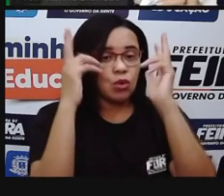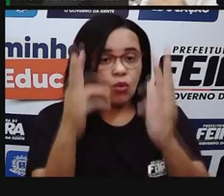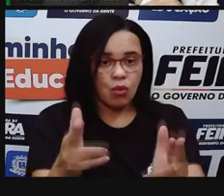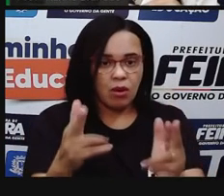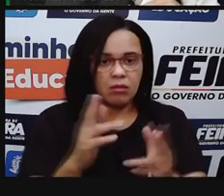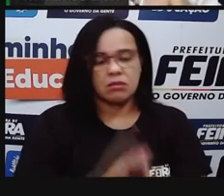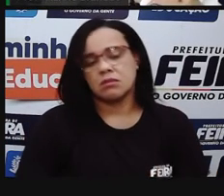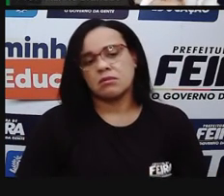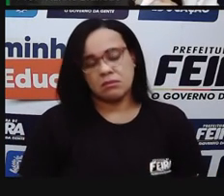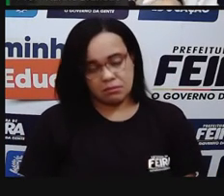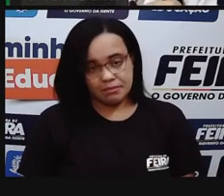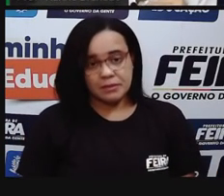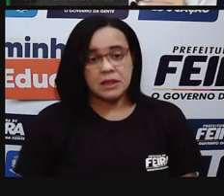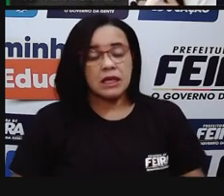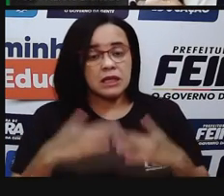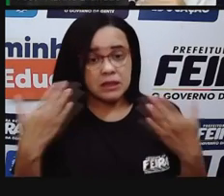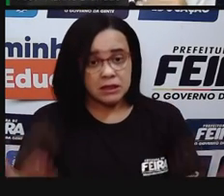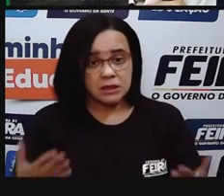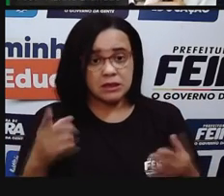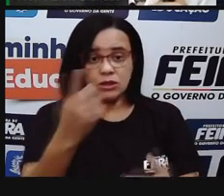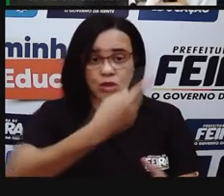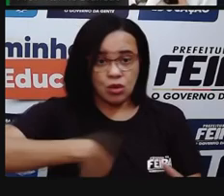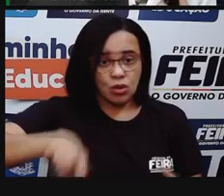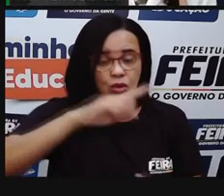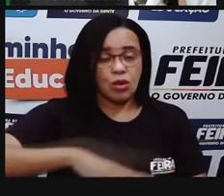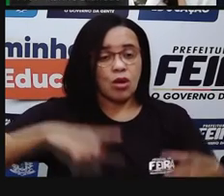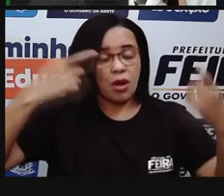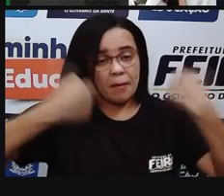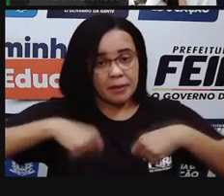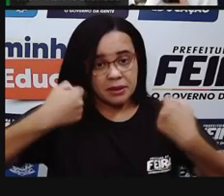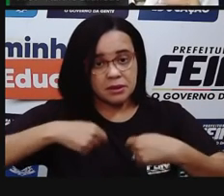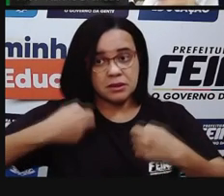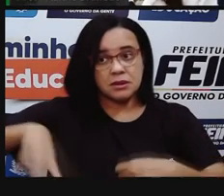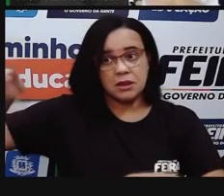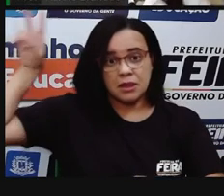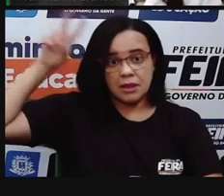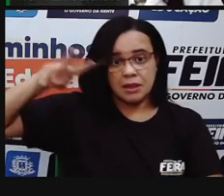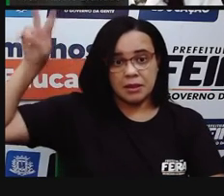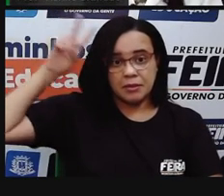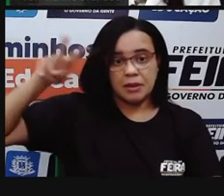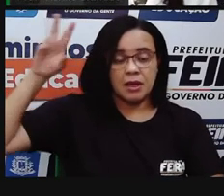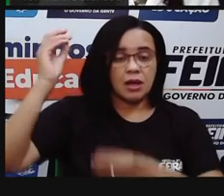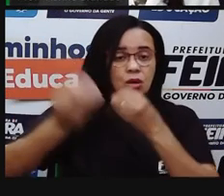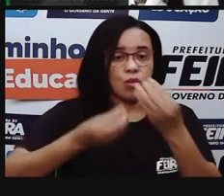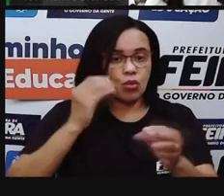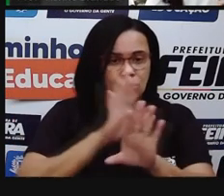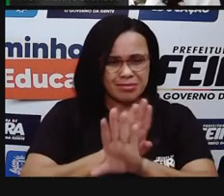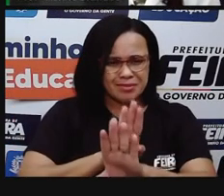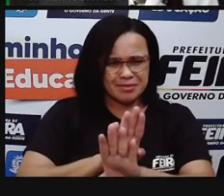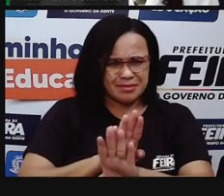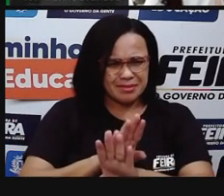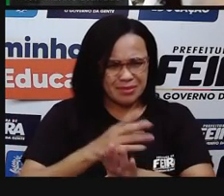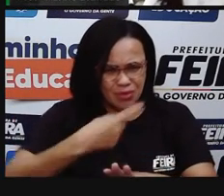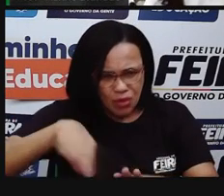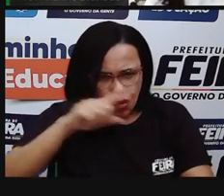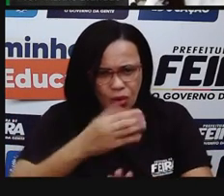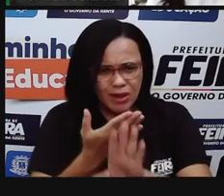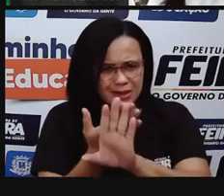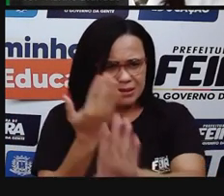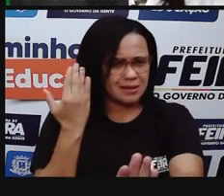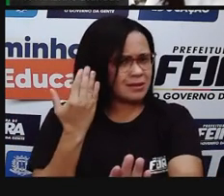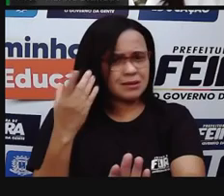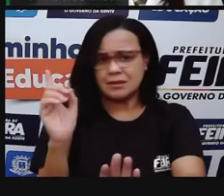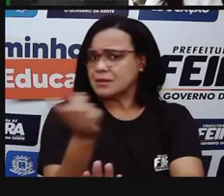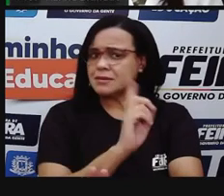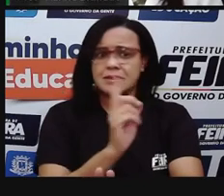que nós não somos diferentes e separados do ambiente, e separados dessa natureza que está ao nosso redor e